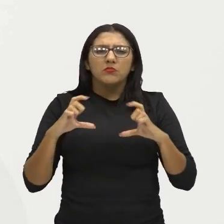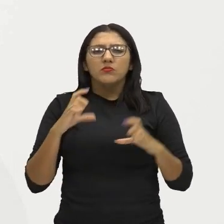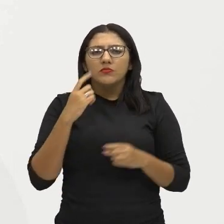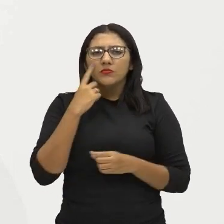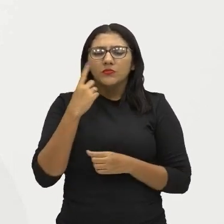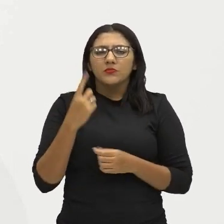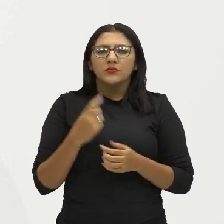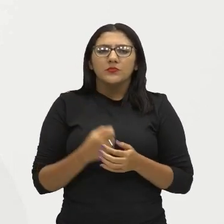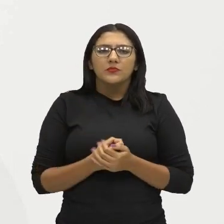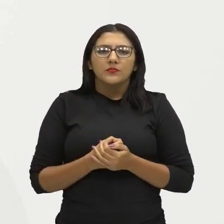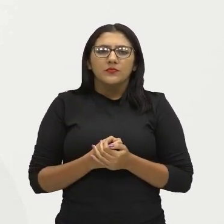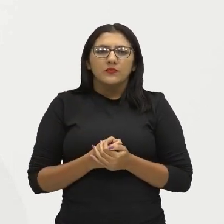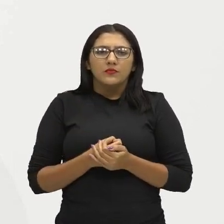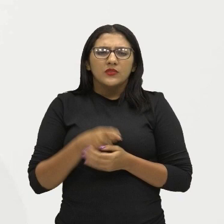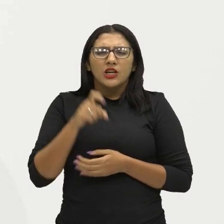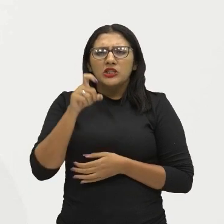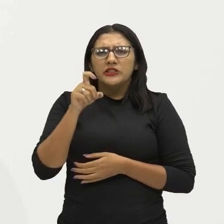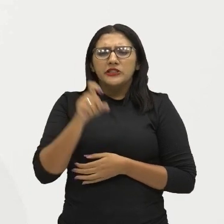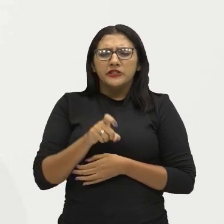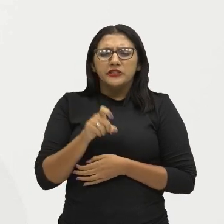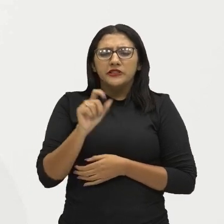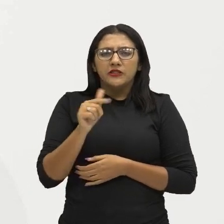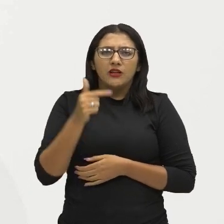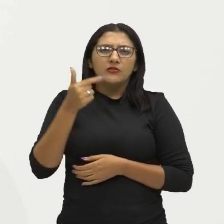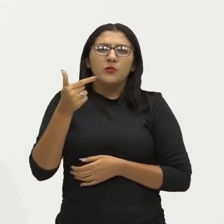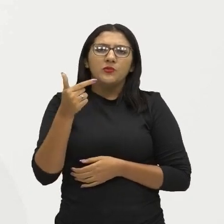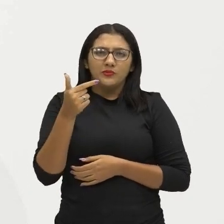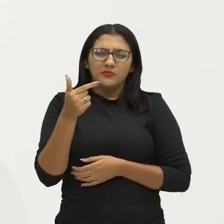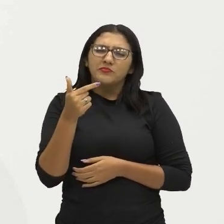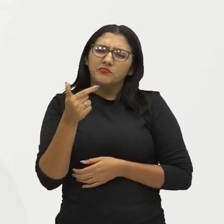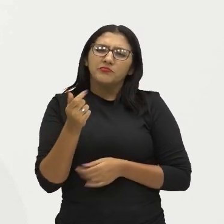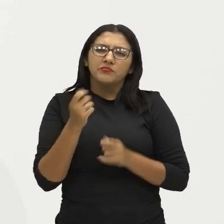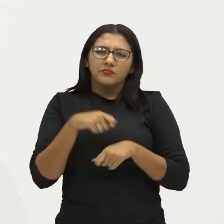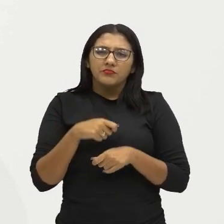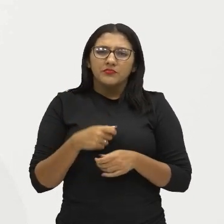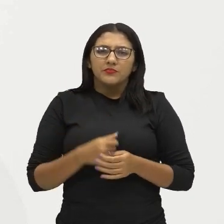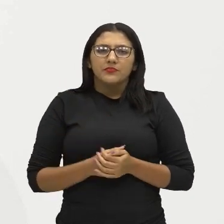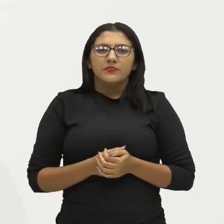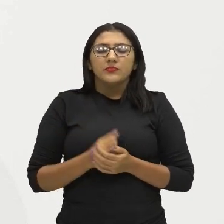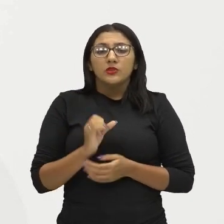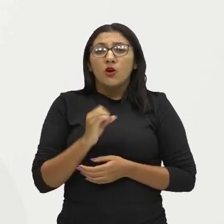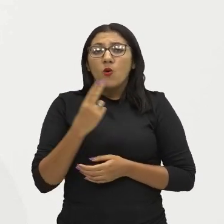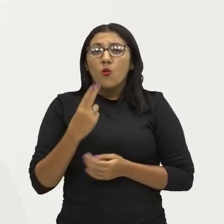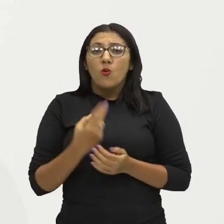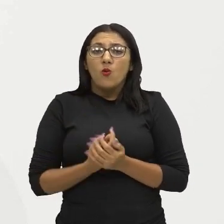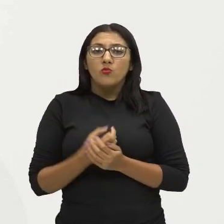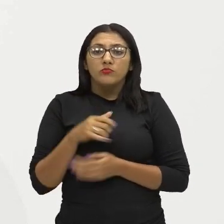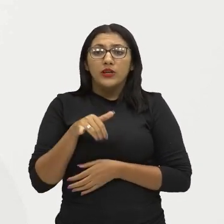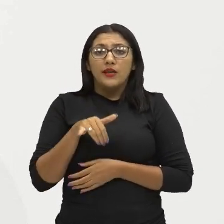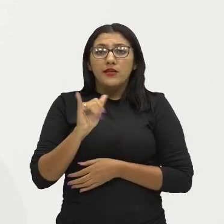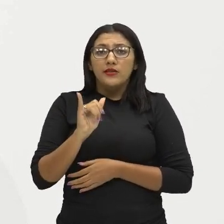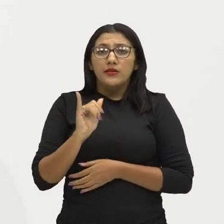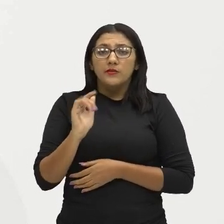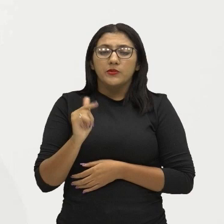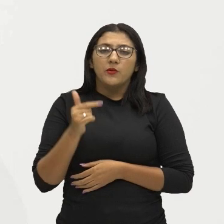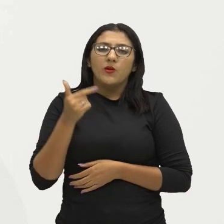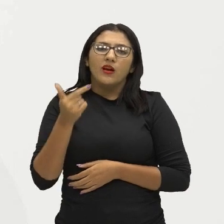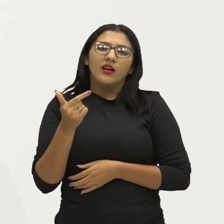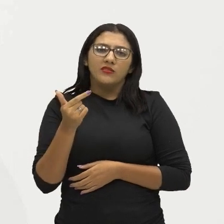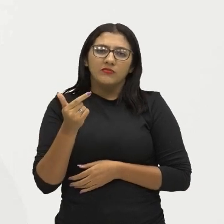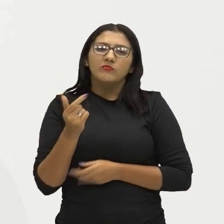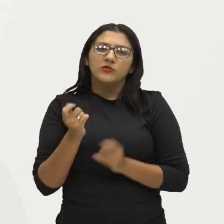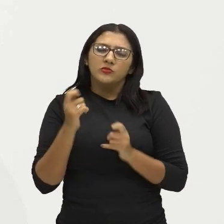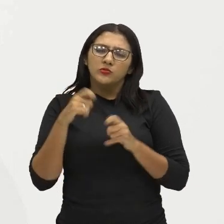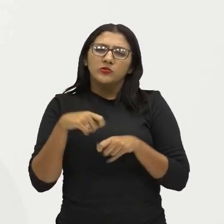escrever um número elevado a 2, ou seja, x ao quadrado. Eu poderia escrever y ao quadrado. Eu escolho,